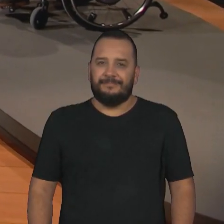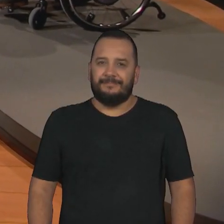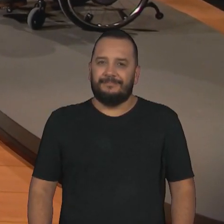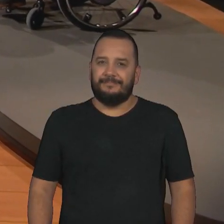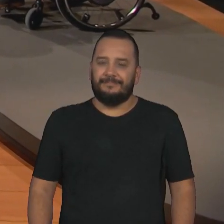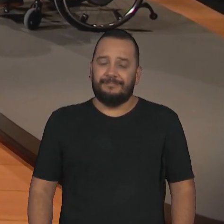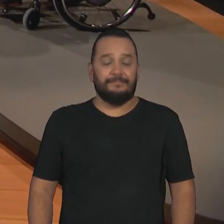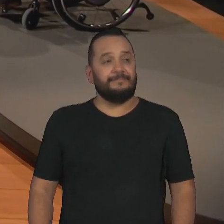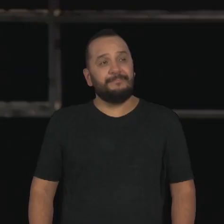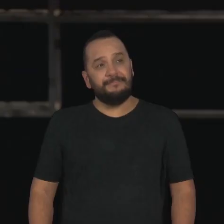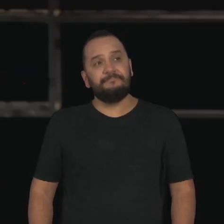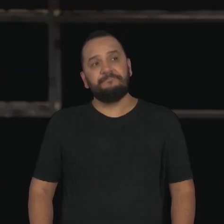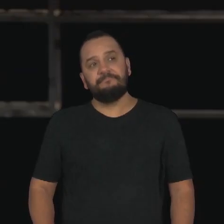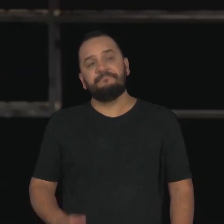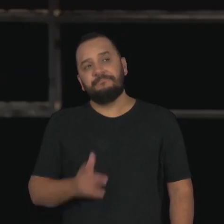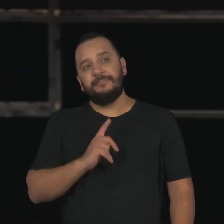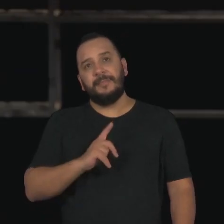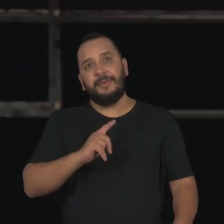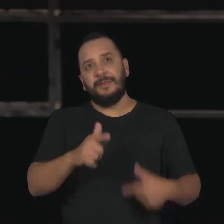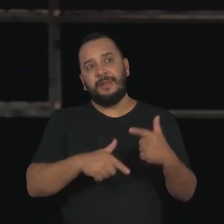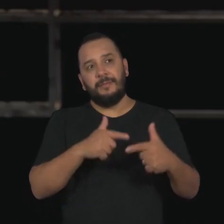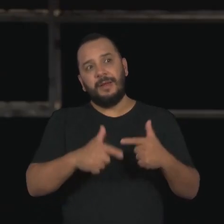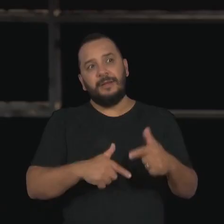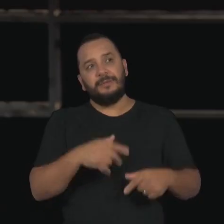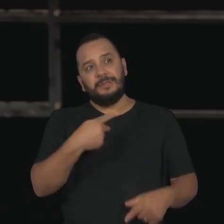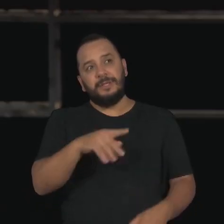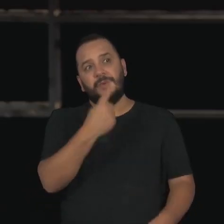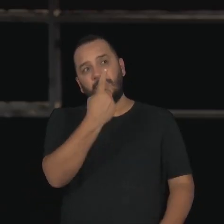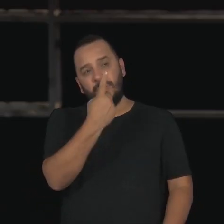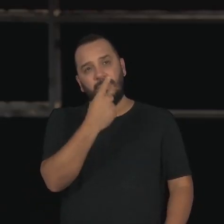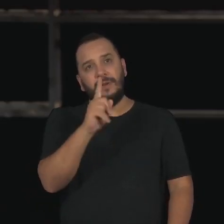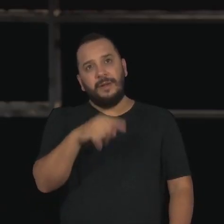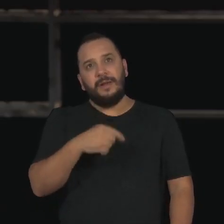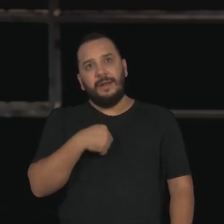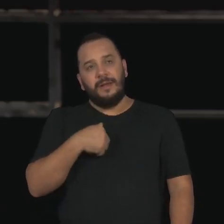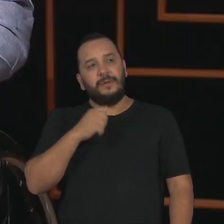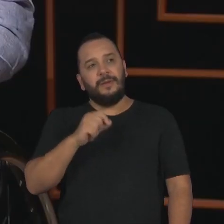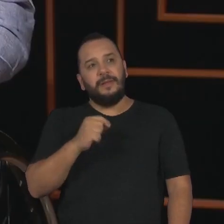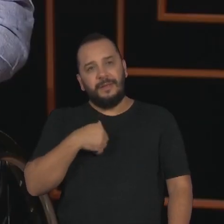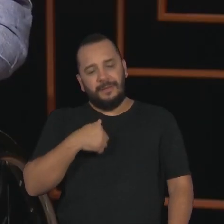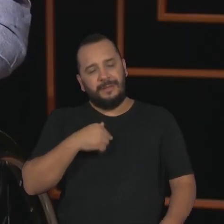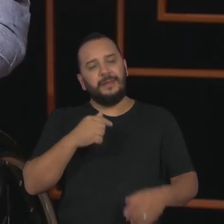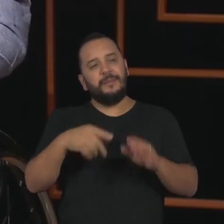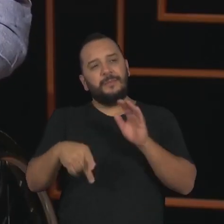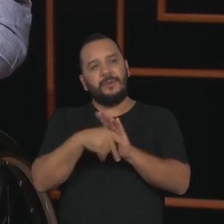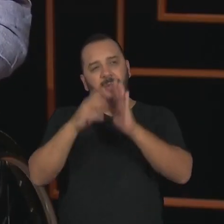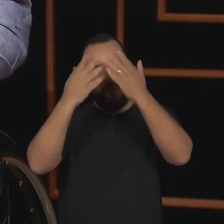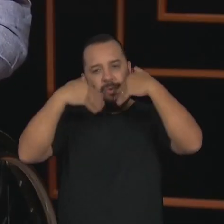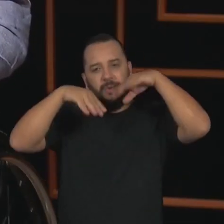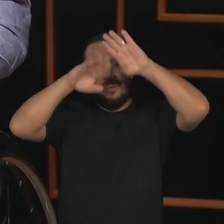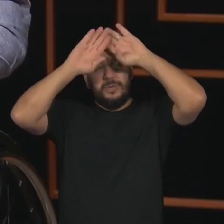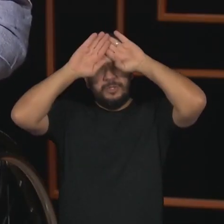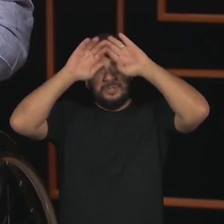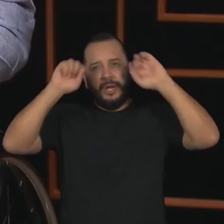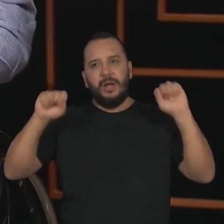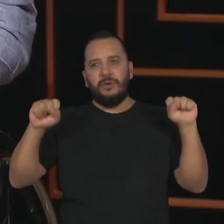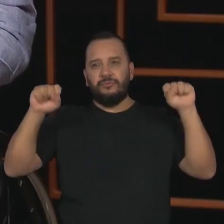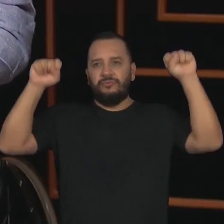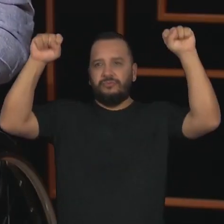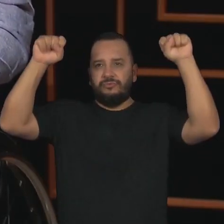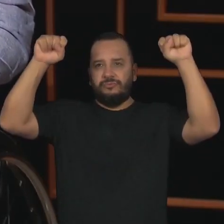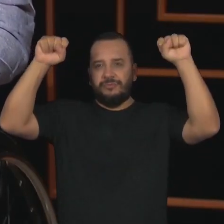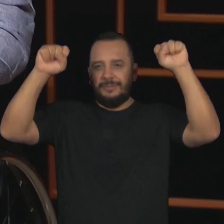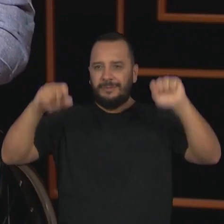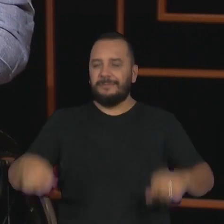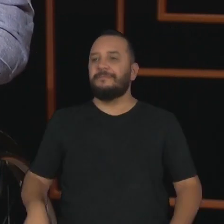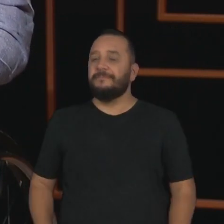E um de seus trabalhos expostos em praça pública é o famoso voo de Xangô, seu orixá. Isso, voo de Xangô. O voo